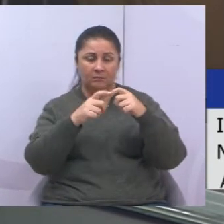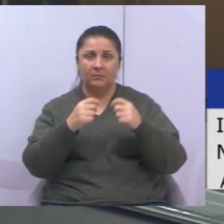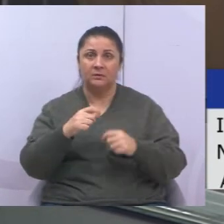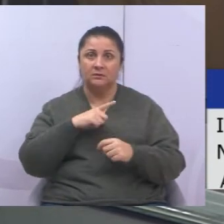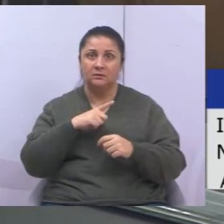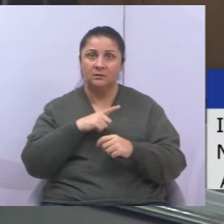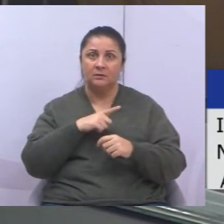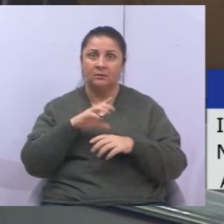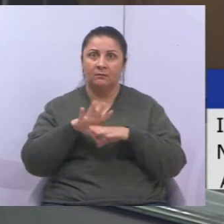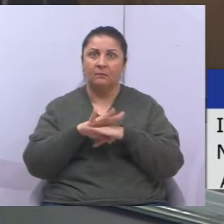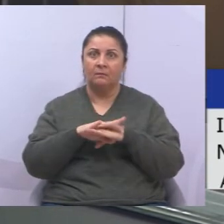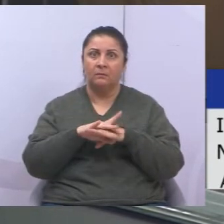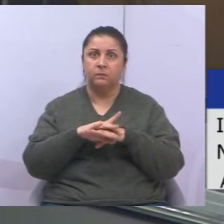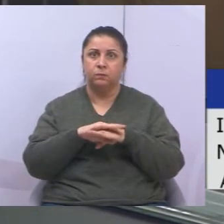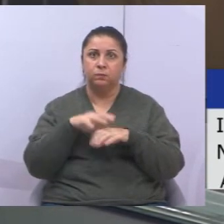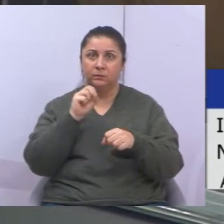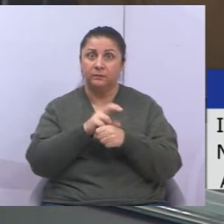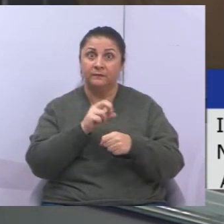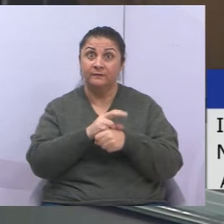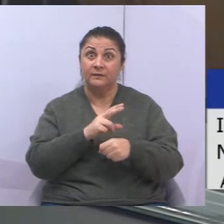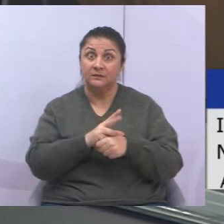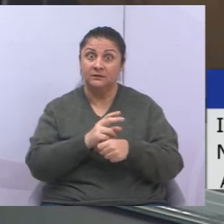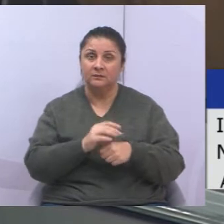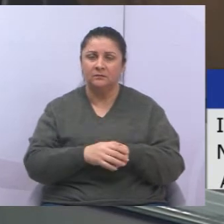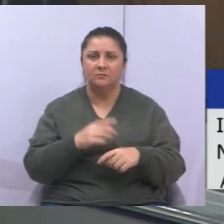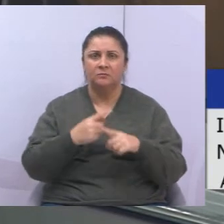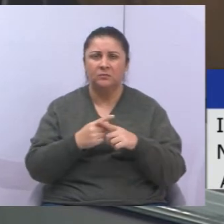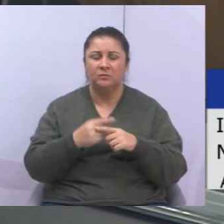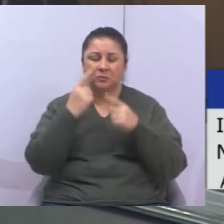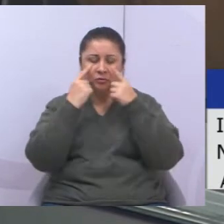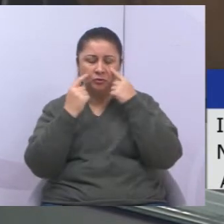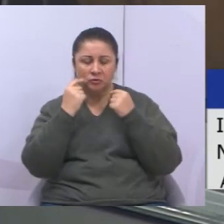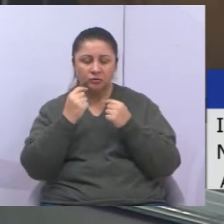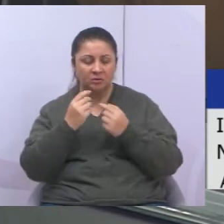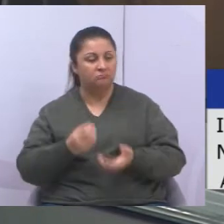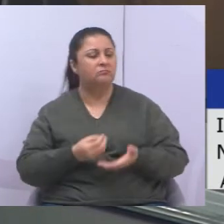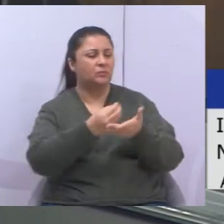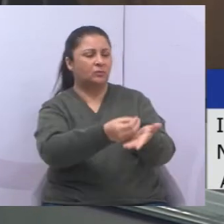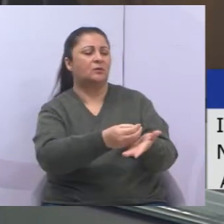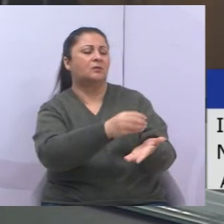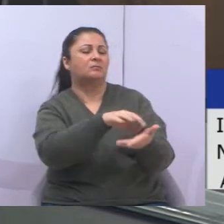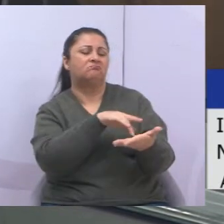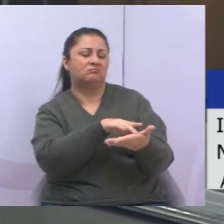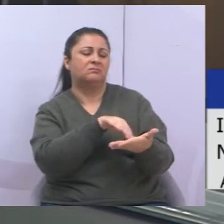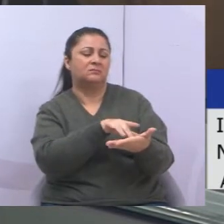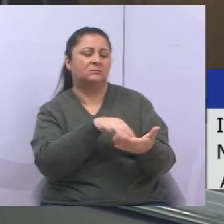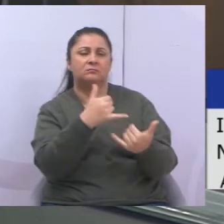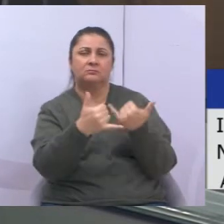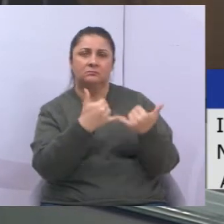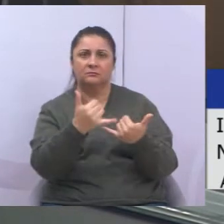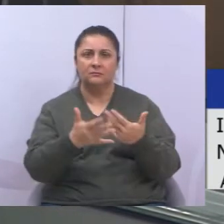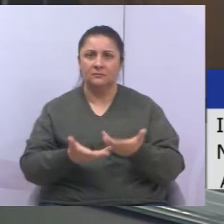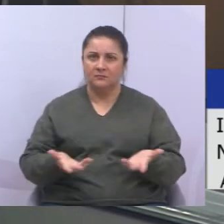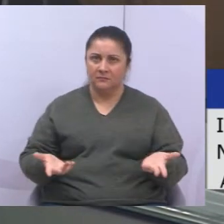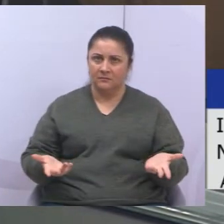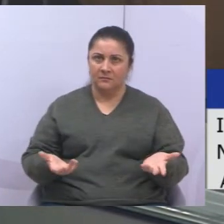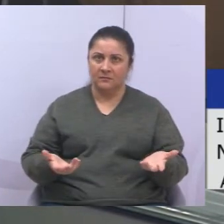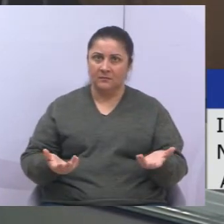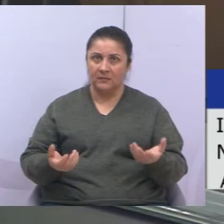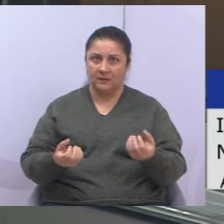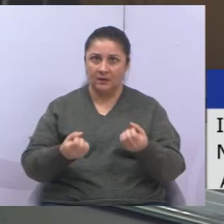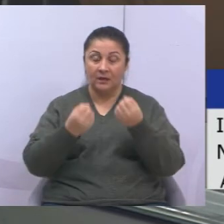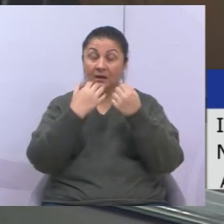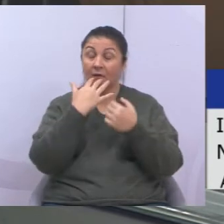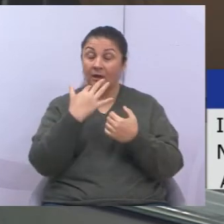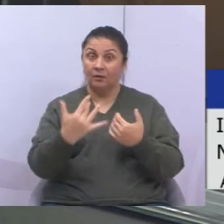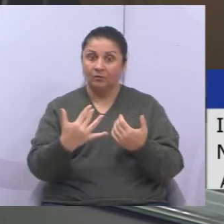infecção generalizada porque cada choro da criança, a mãe dava um aparelho celular para ela se distrair. E as cores